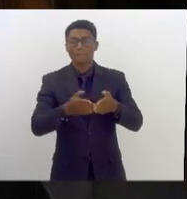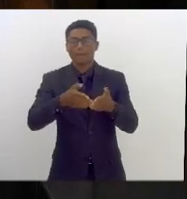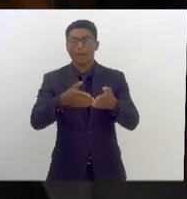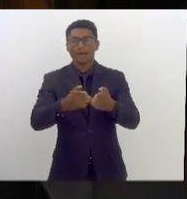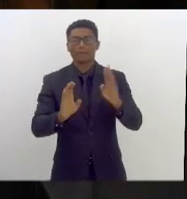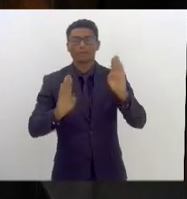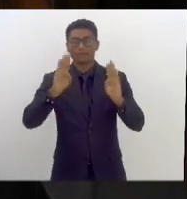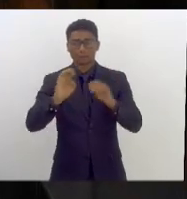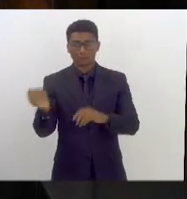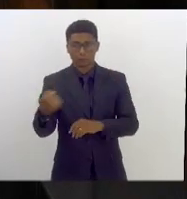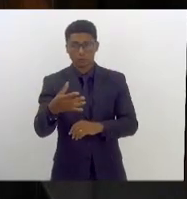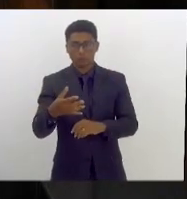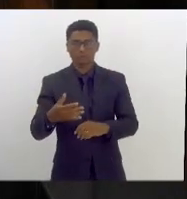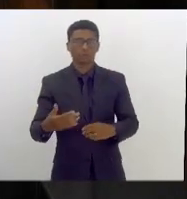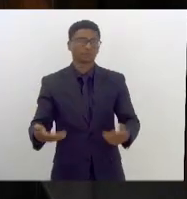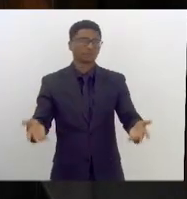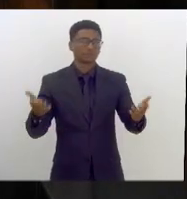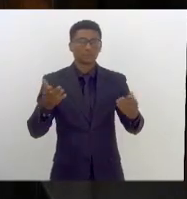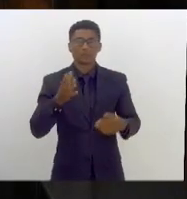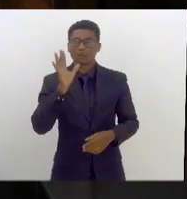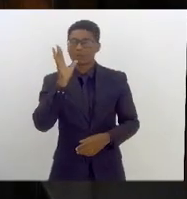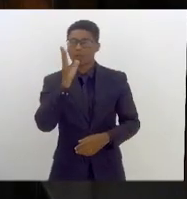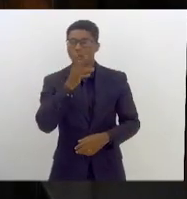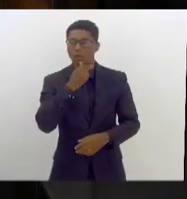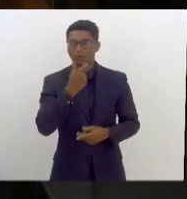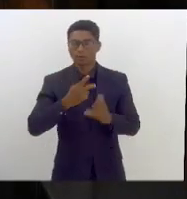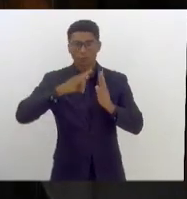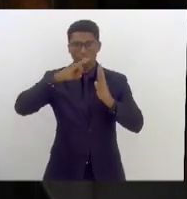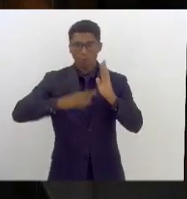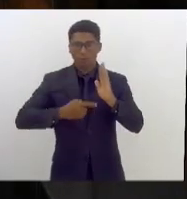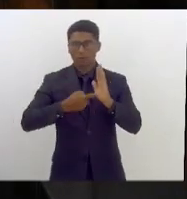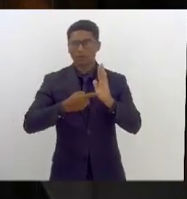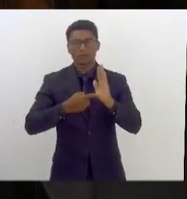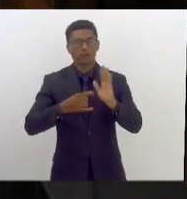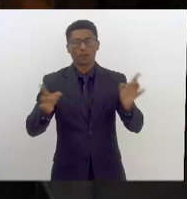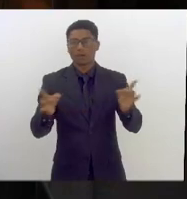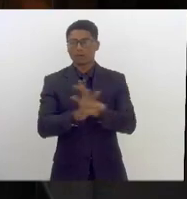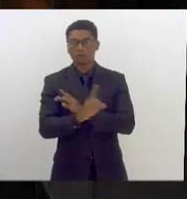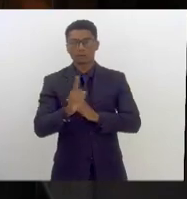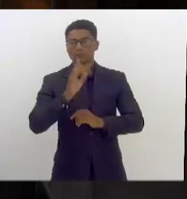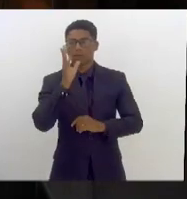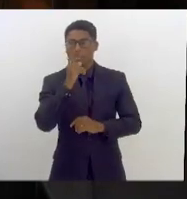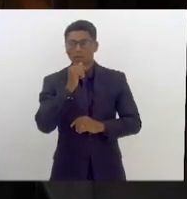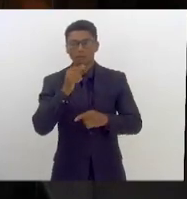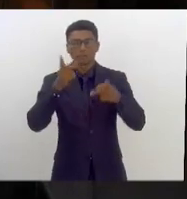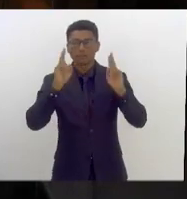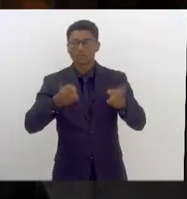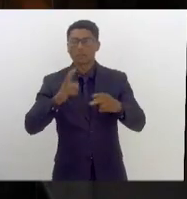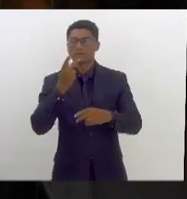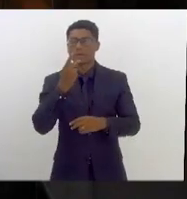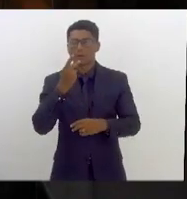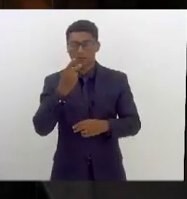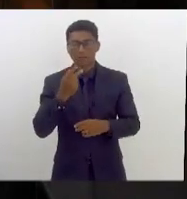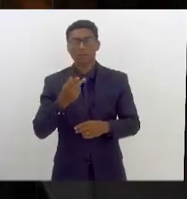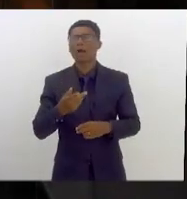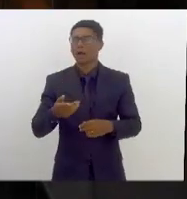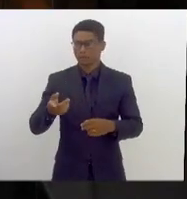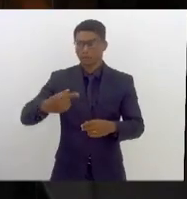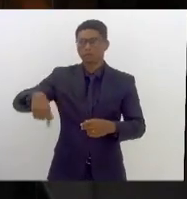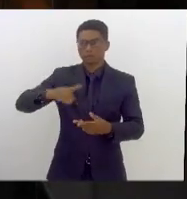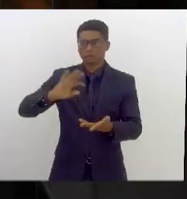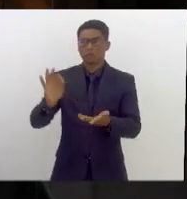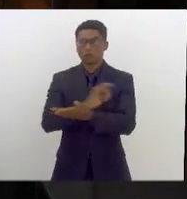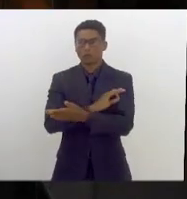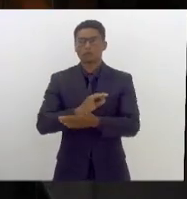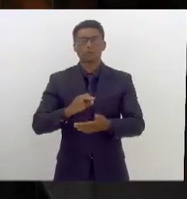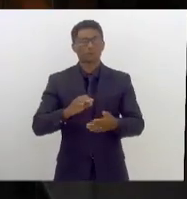é eternidade para o edital ficar pronto. Que vão sempre dizer assim, vamos contratar a Fundação